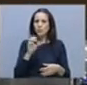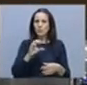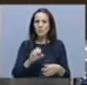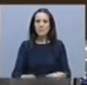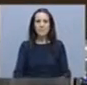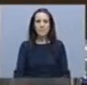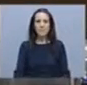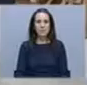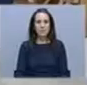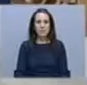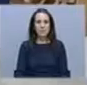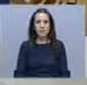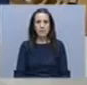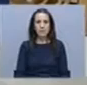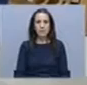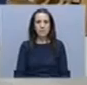mesmo.